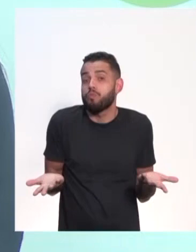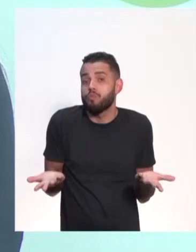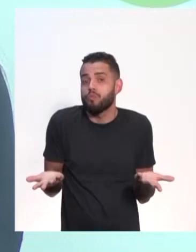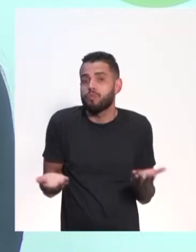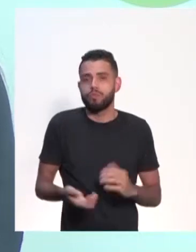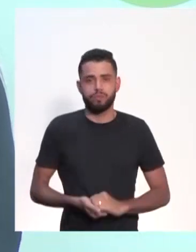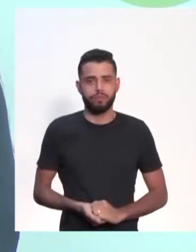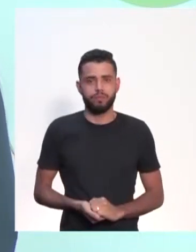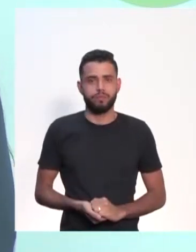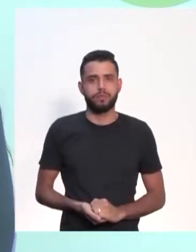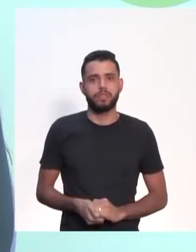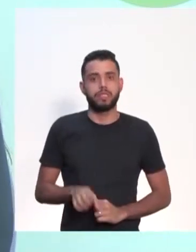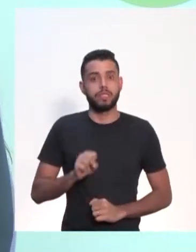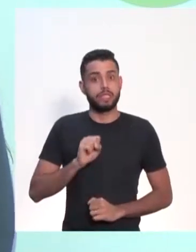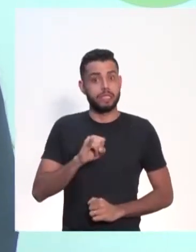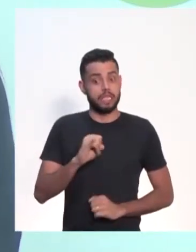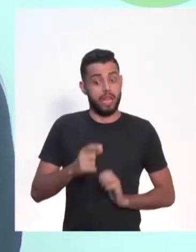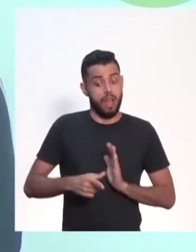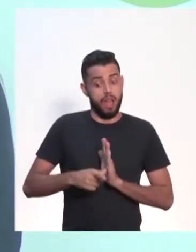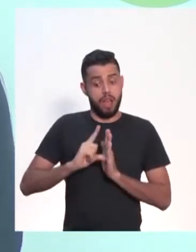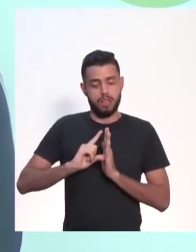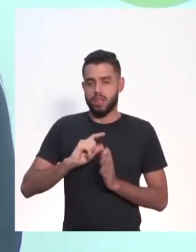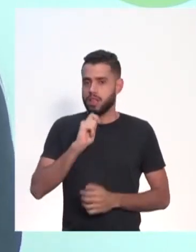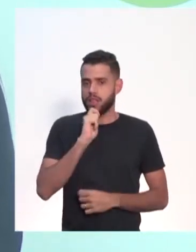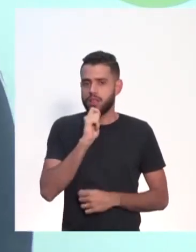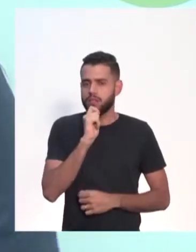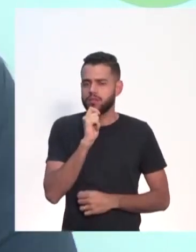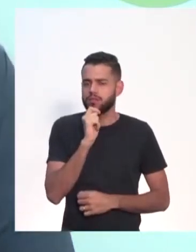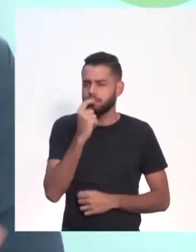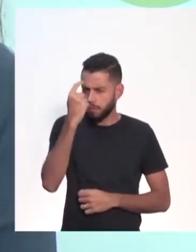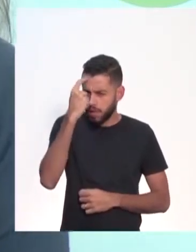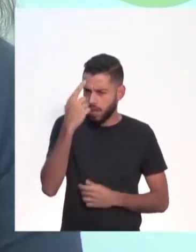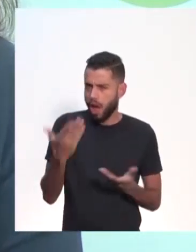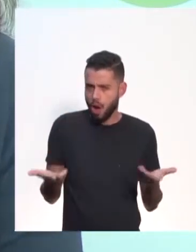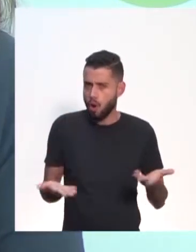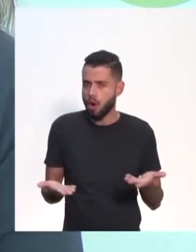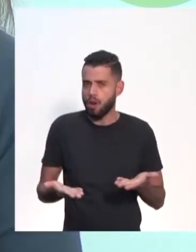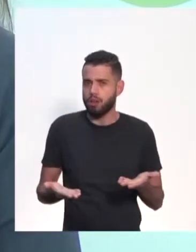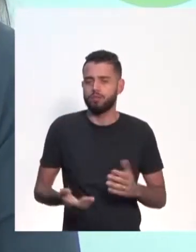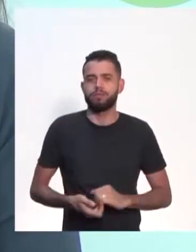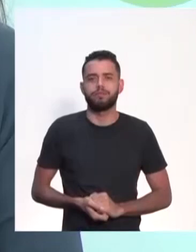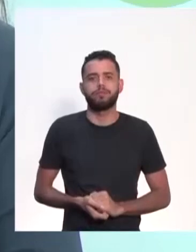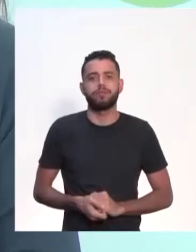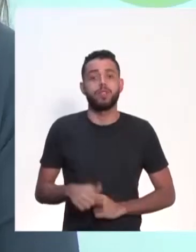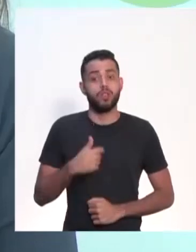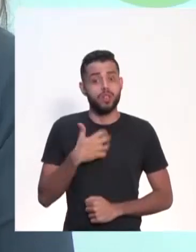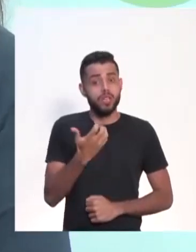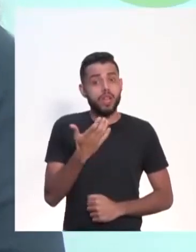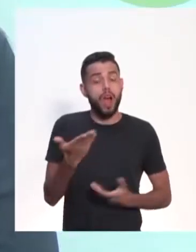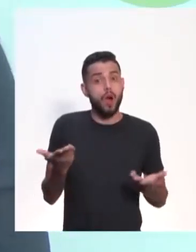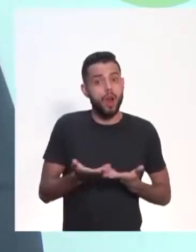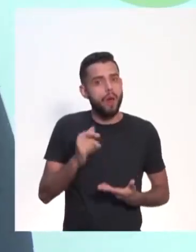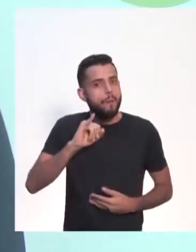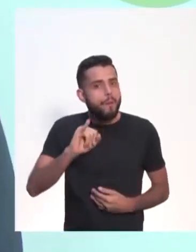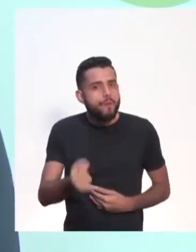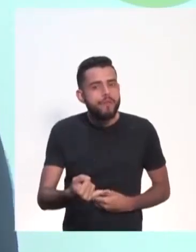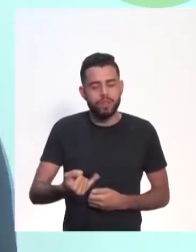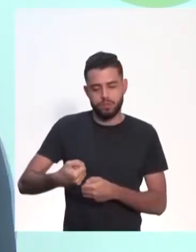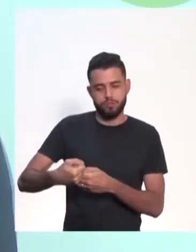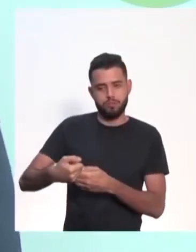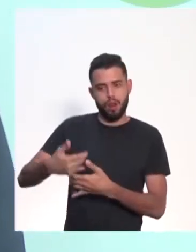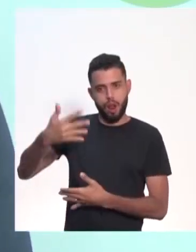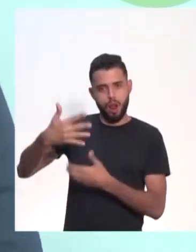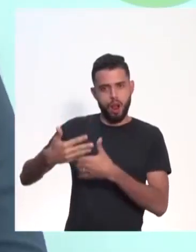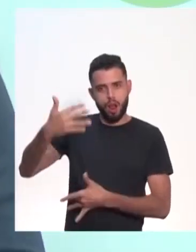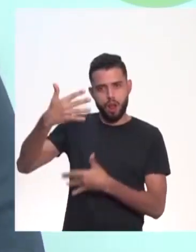Se vocês não fizeram esse exercício antes, que tal a gente fazer agora? Eu queria muito que vocês utilizassem o chat para esse momento de